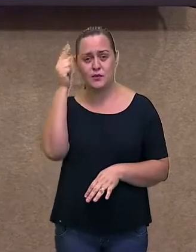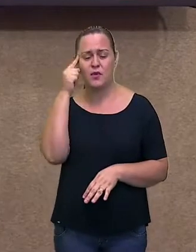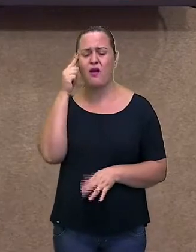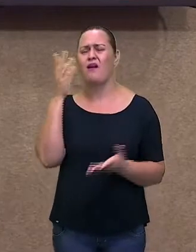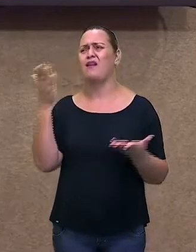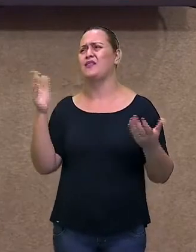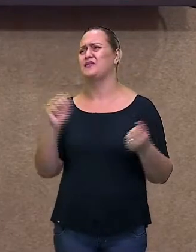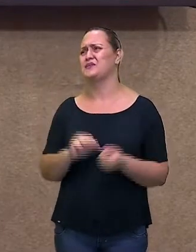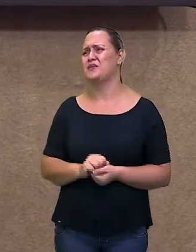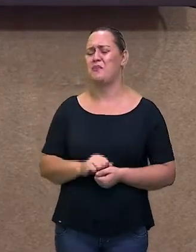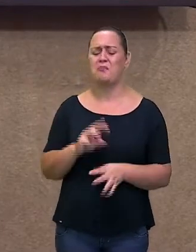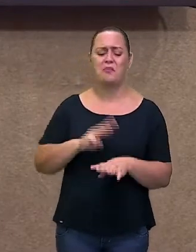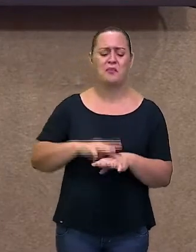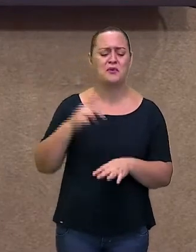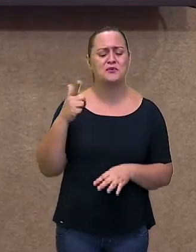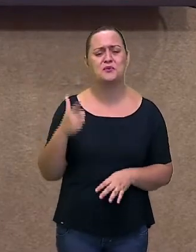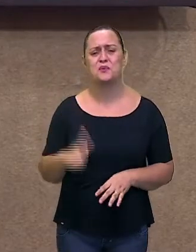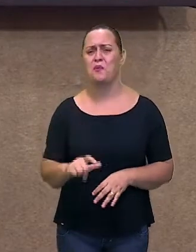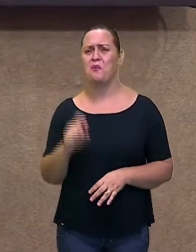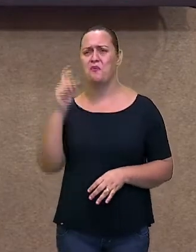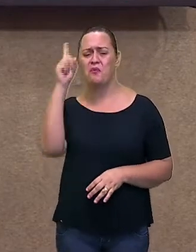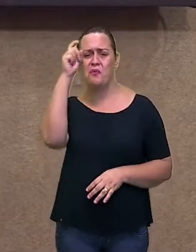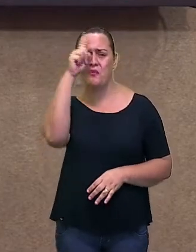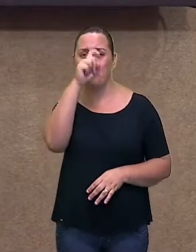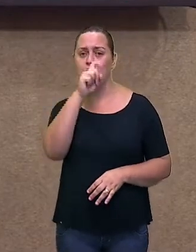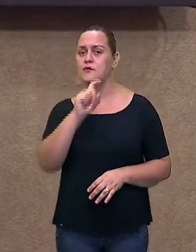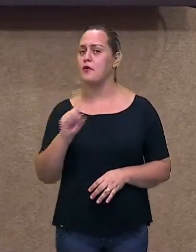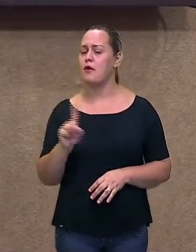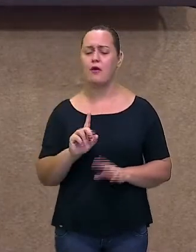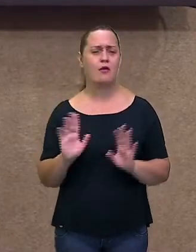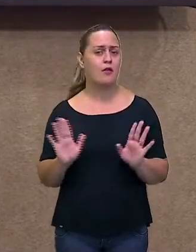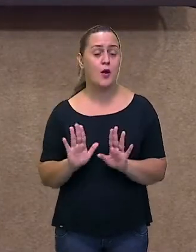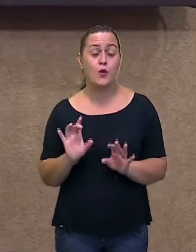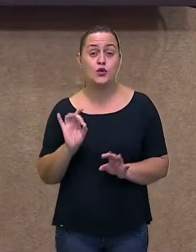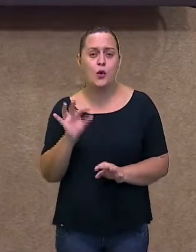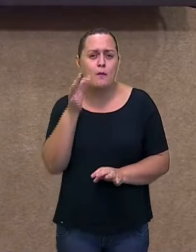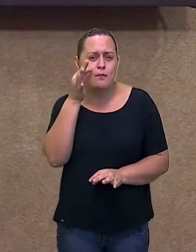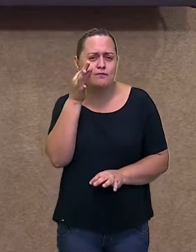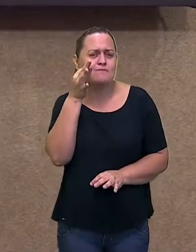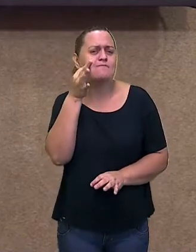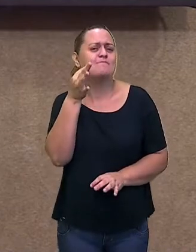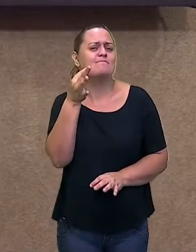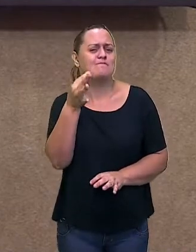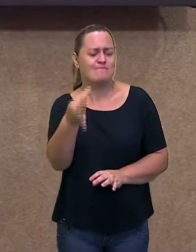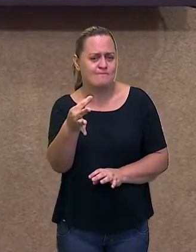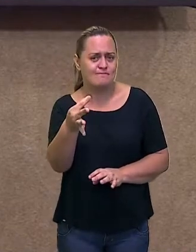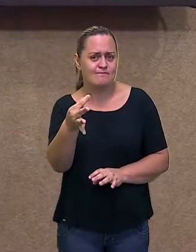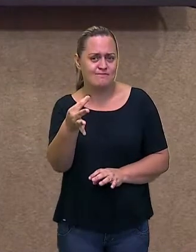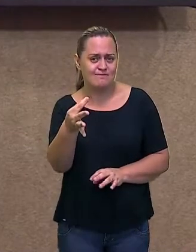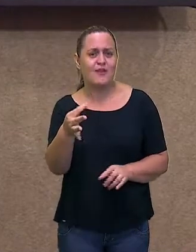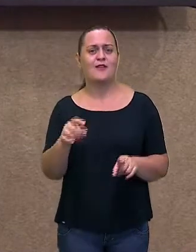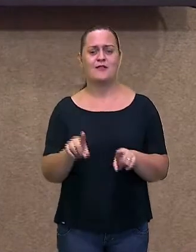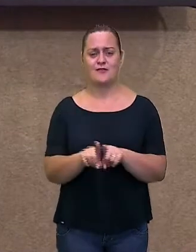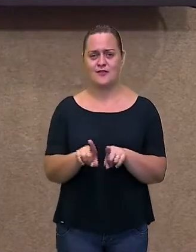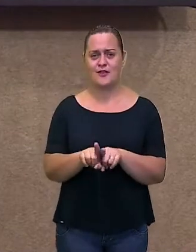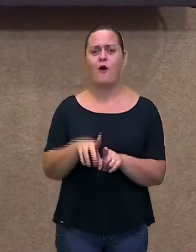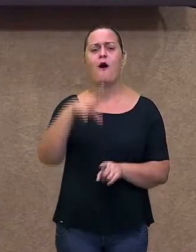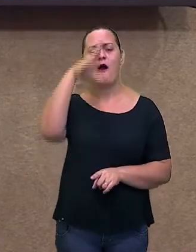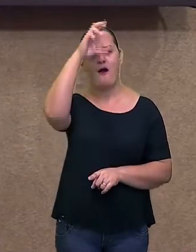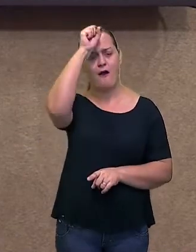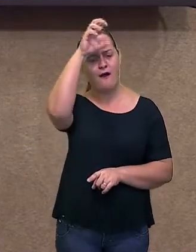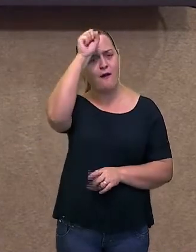a matemática mas não tem não se a gente presta bem atenção ficar com atenção redobrada vocês vão entender